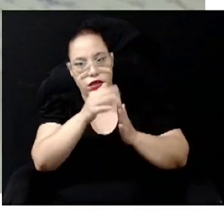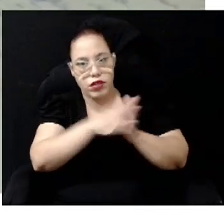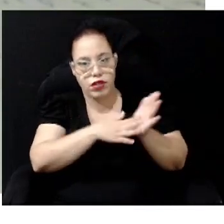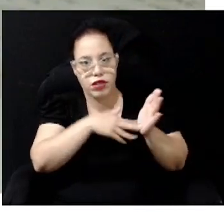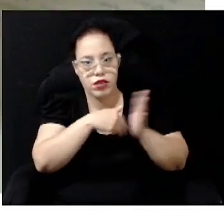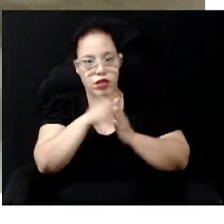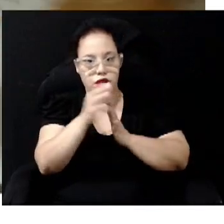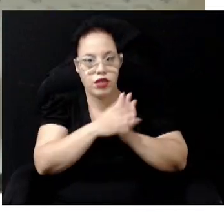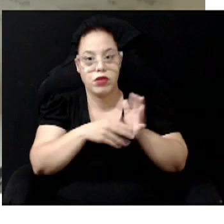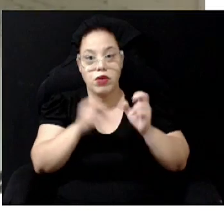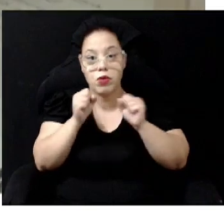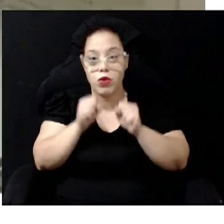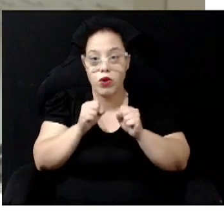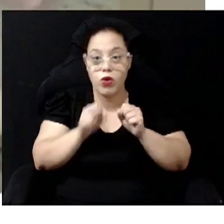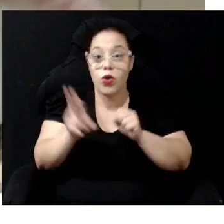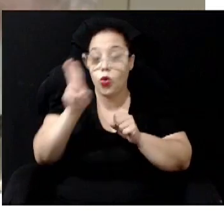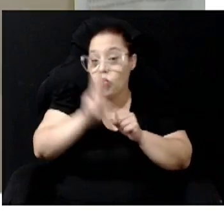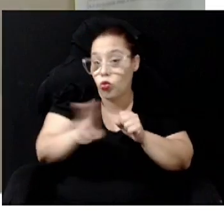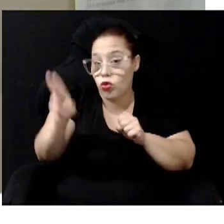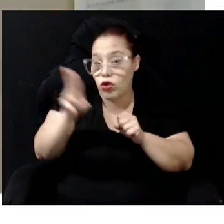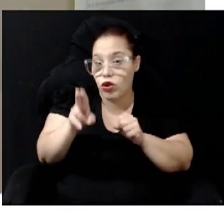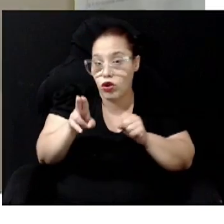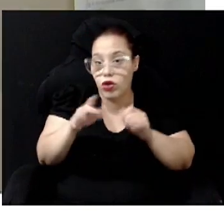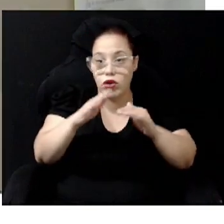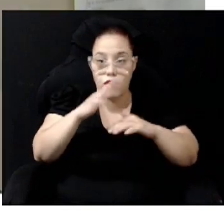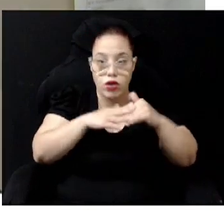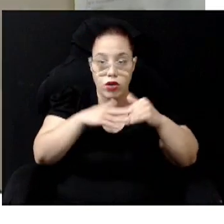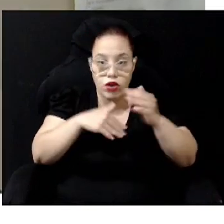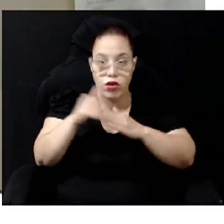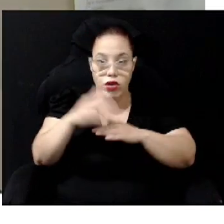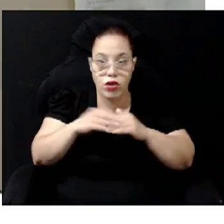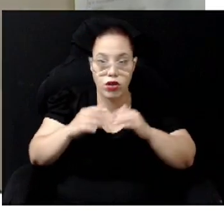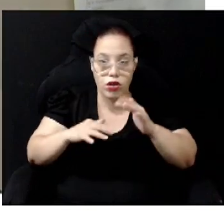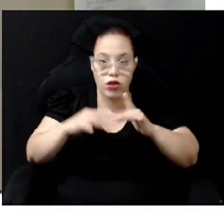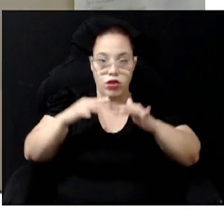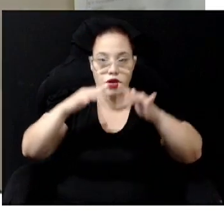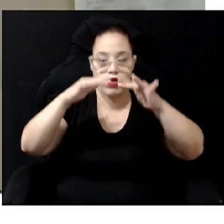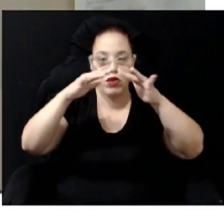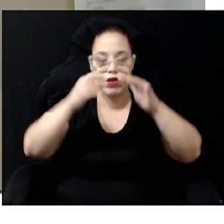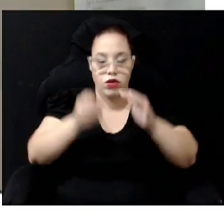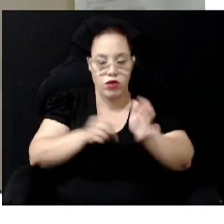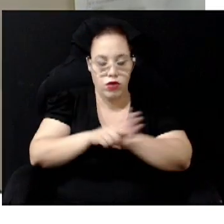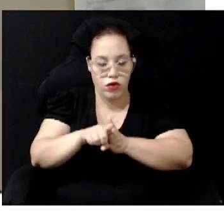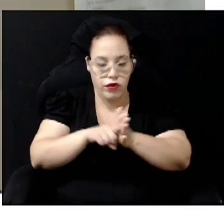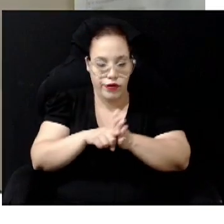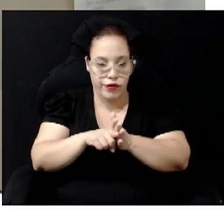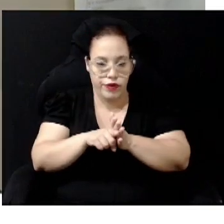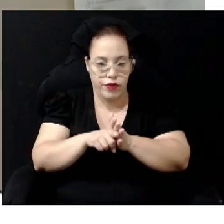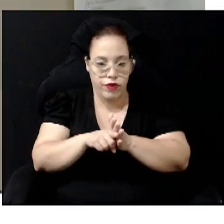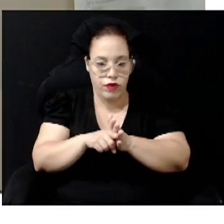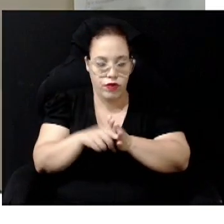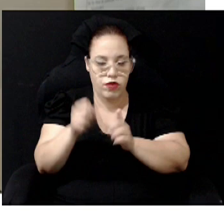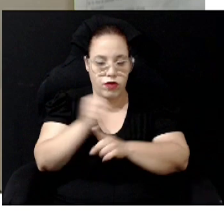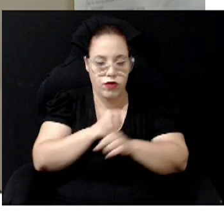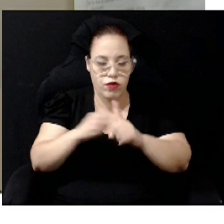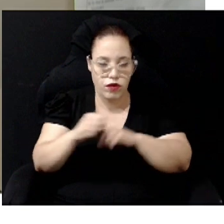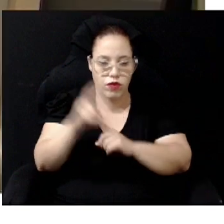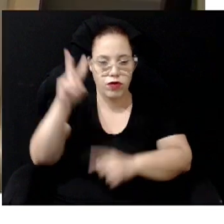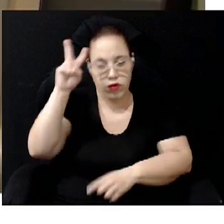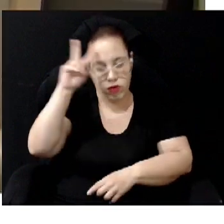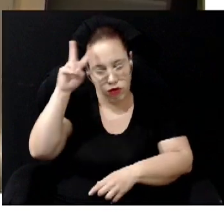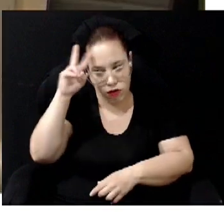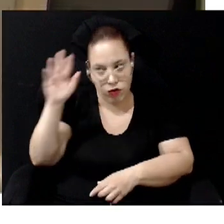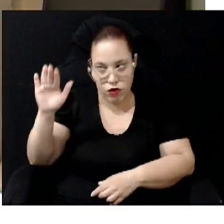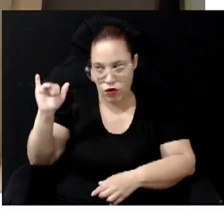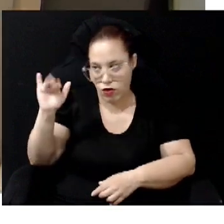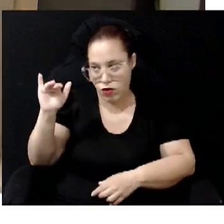possam usufruir desse material e desenvolver novas pesquisas, seja na área de história social, na área de história da ciência, como é o caso do nosso